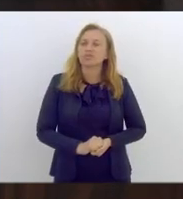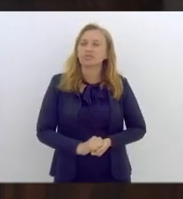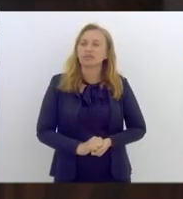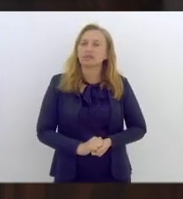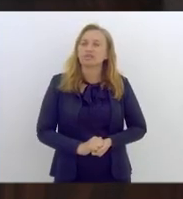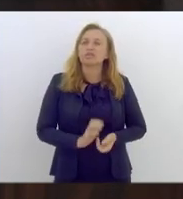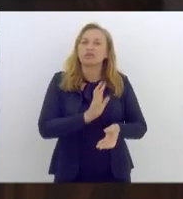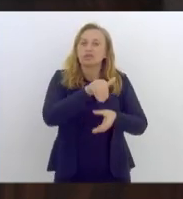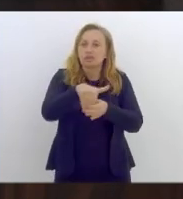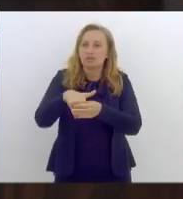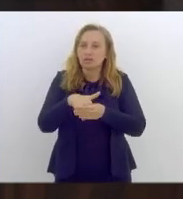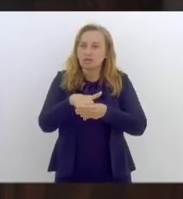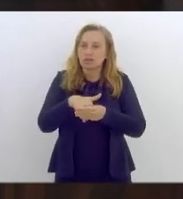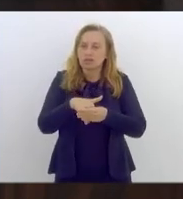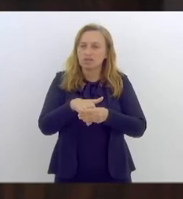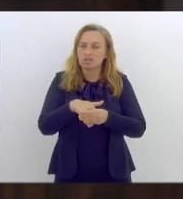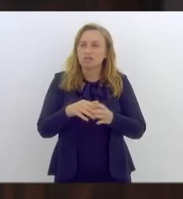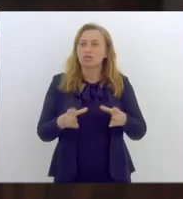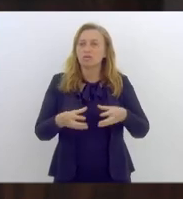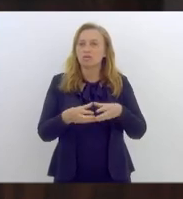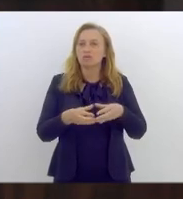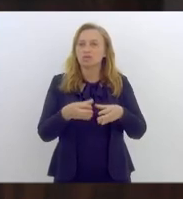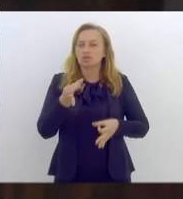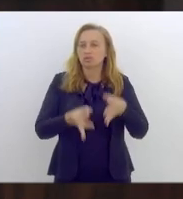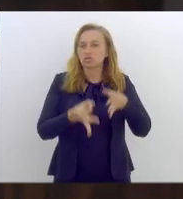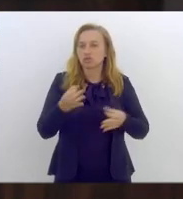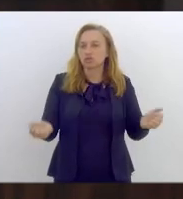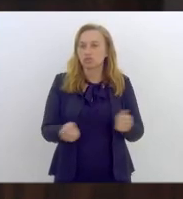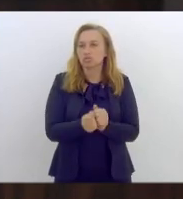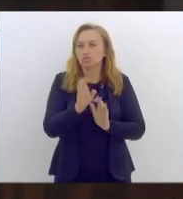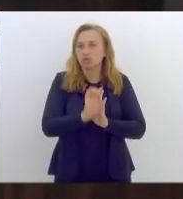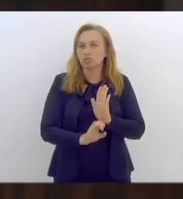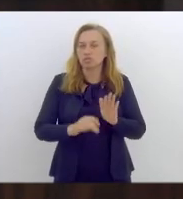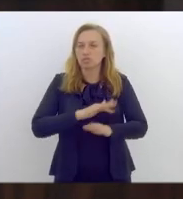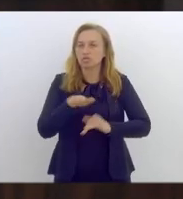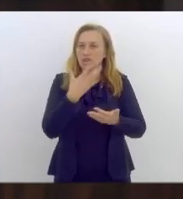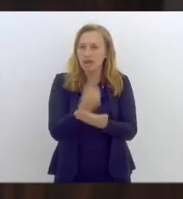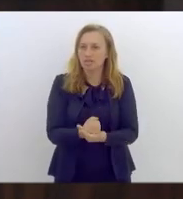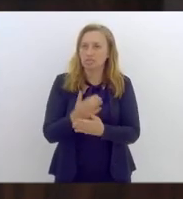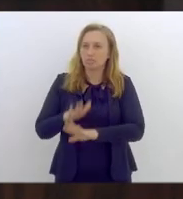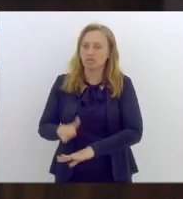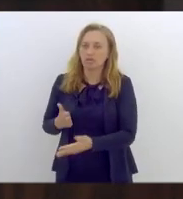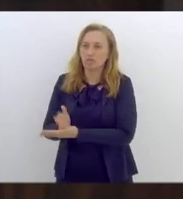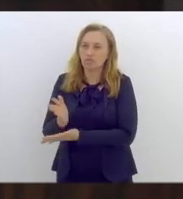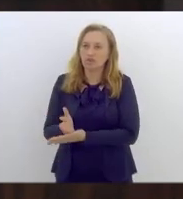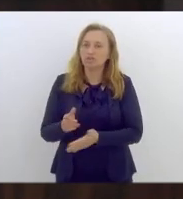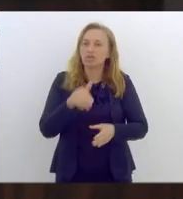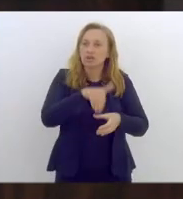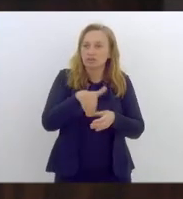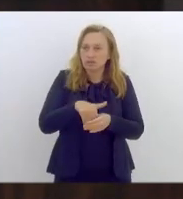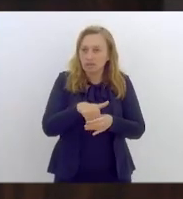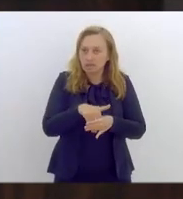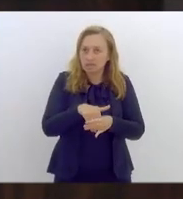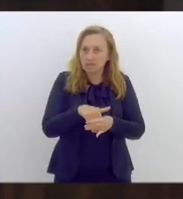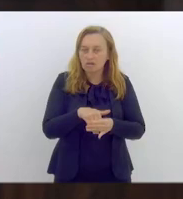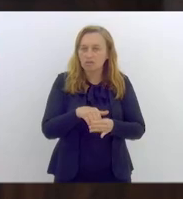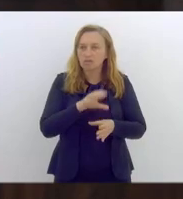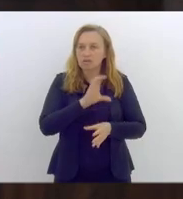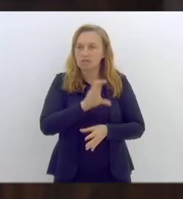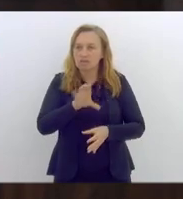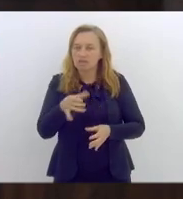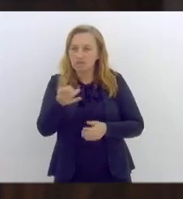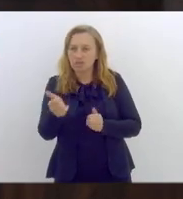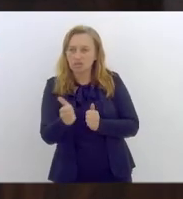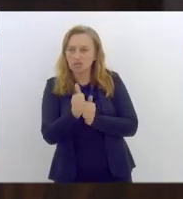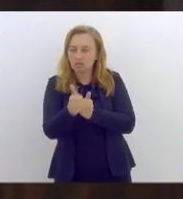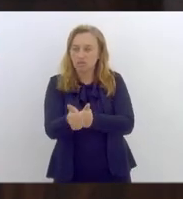em votação parecida comissão de condição Justiça com emendas senhores que a prova Vanessa que estão aprovados em votação parecida ccj em